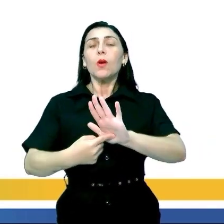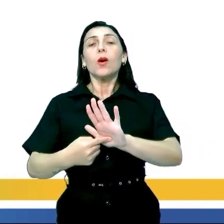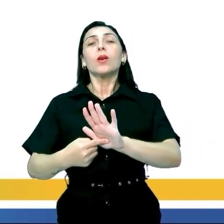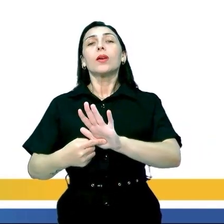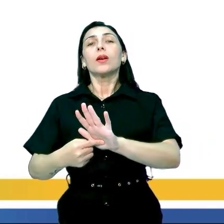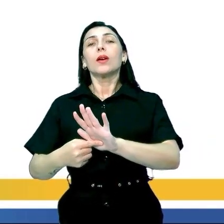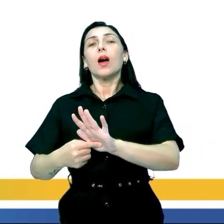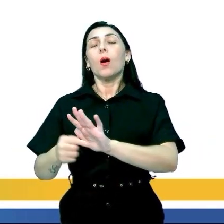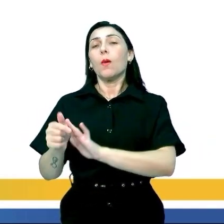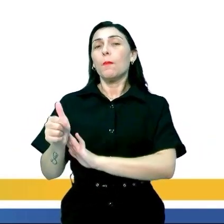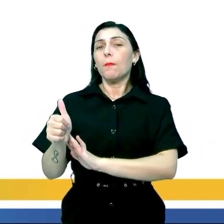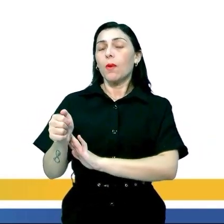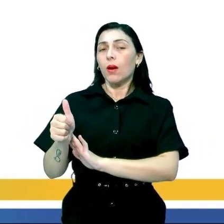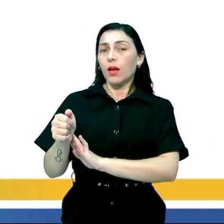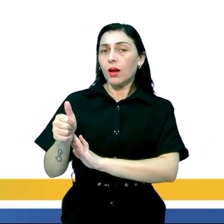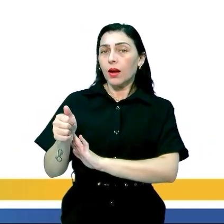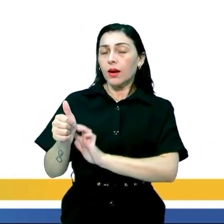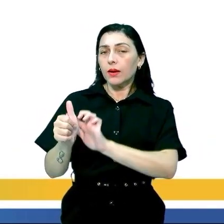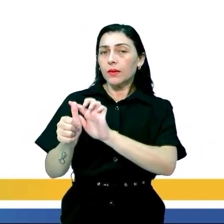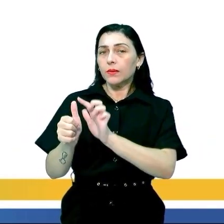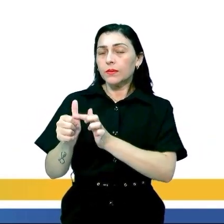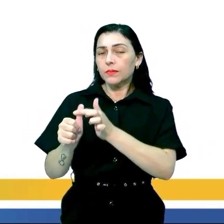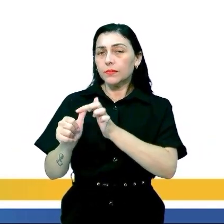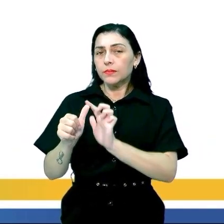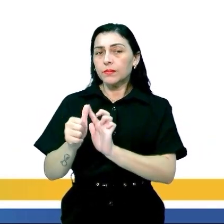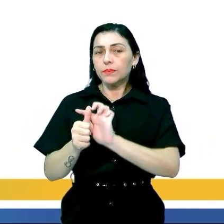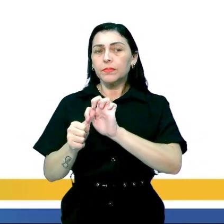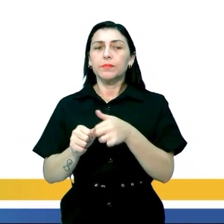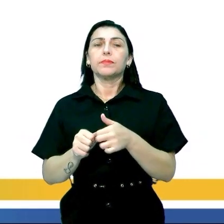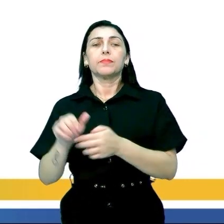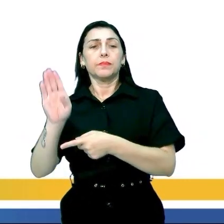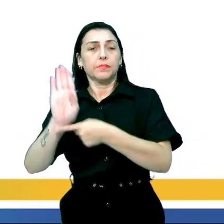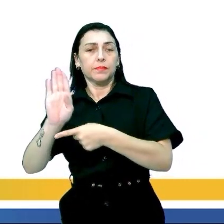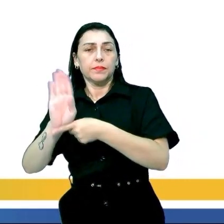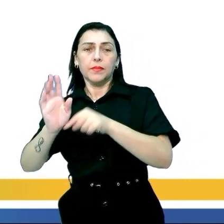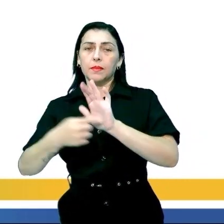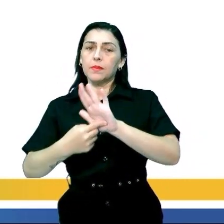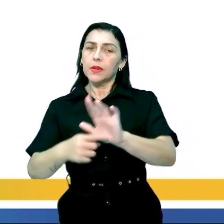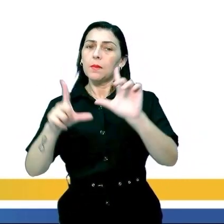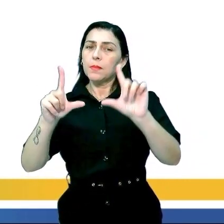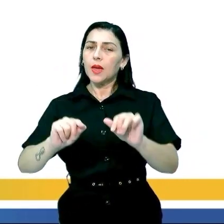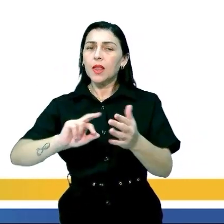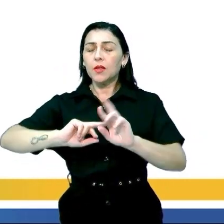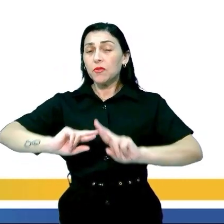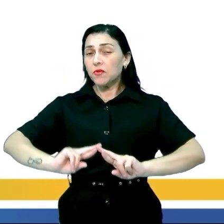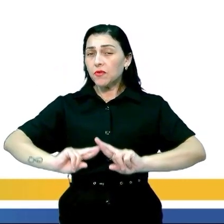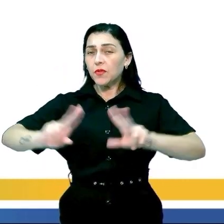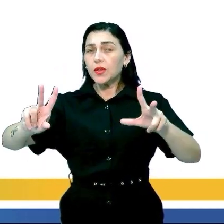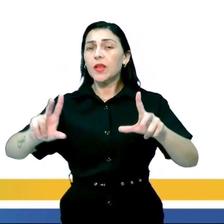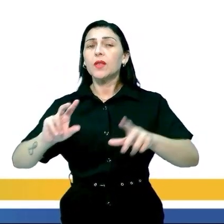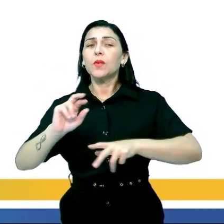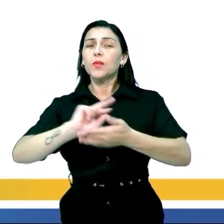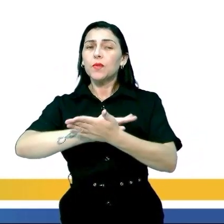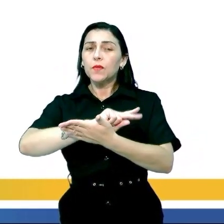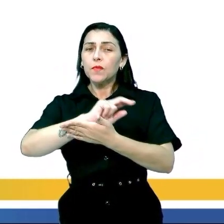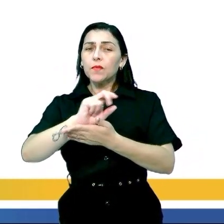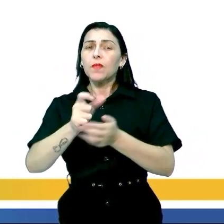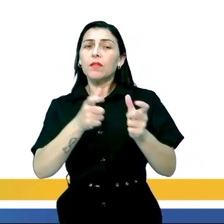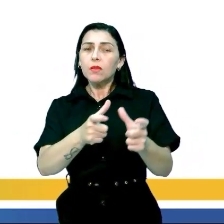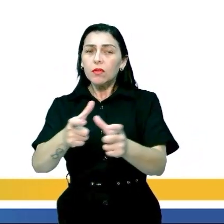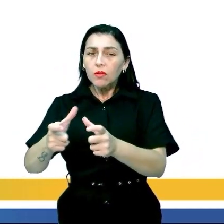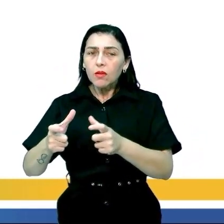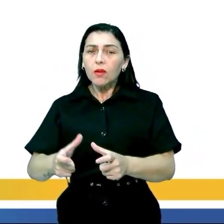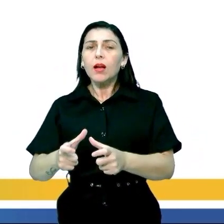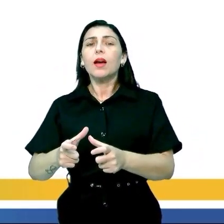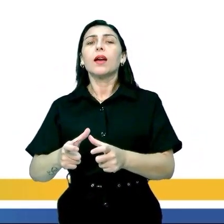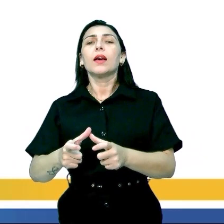discriminação e sensibilidade, com o indicador e o polegar. Alternativa B. Apresenta pequena diferenciação